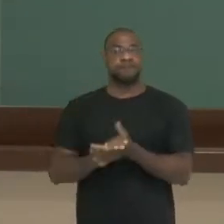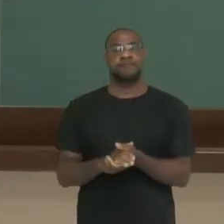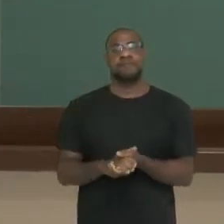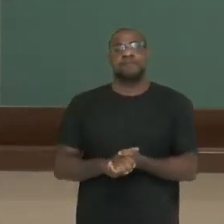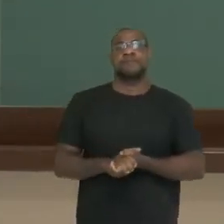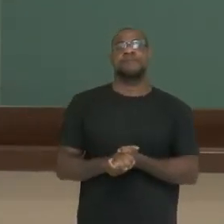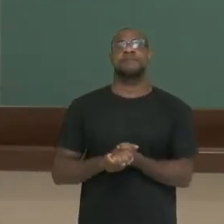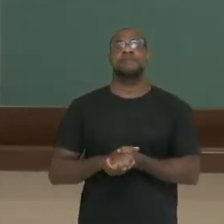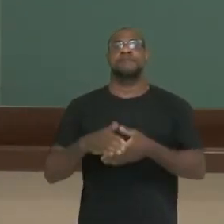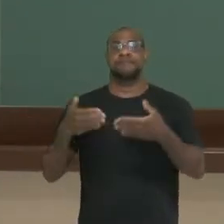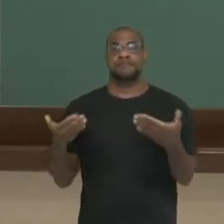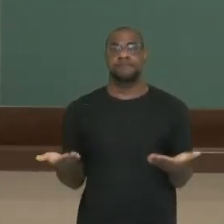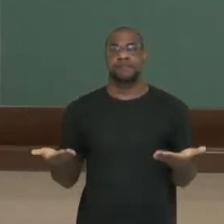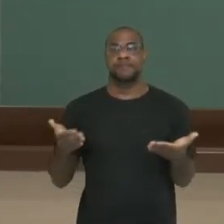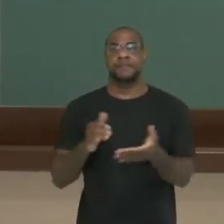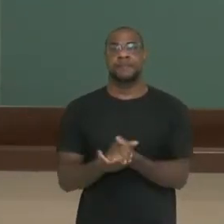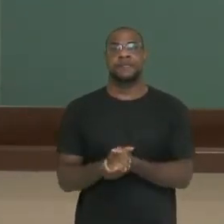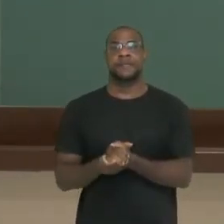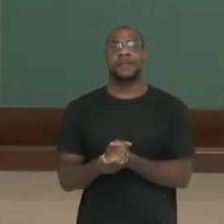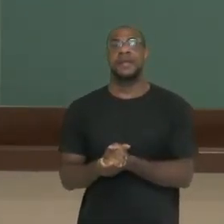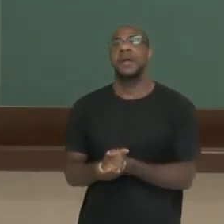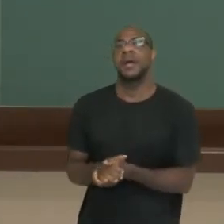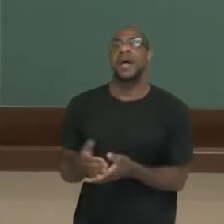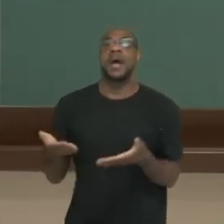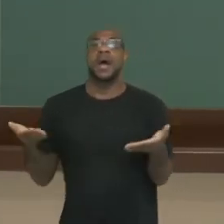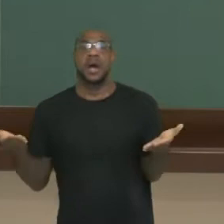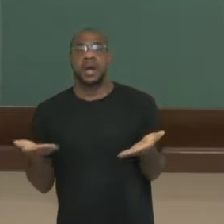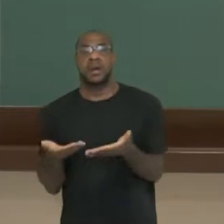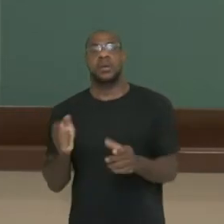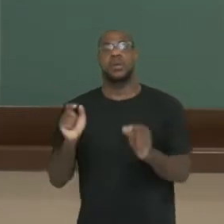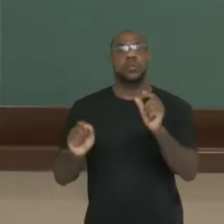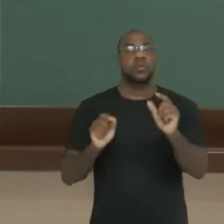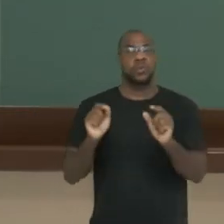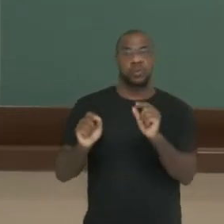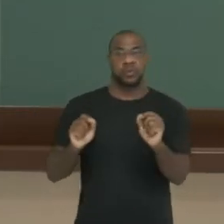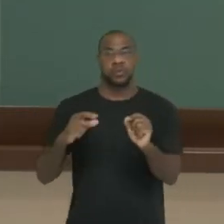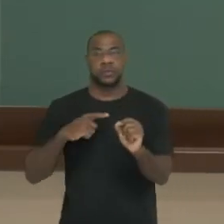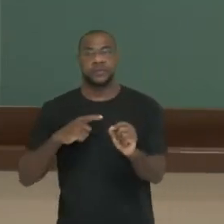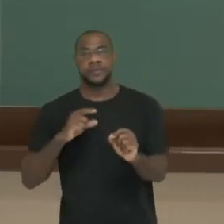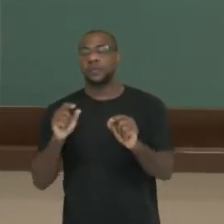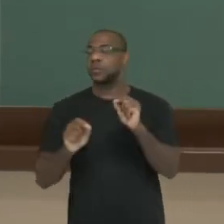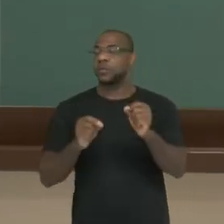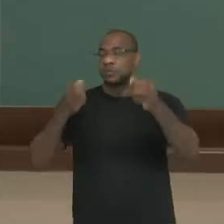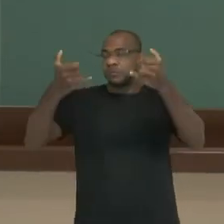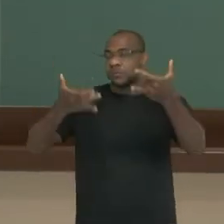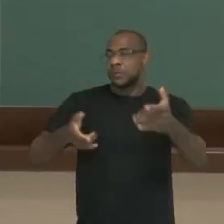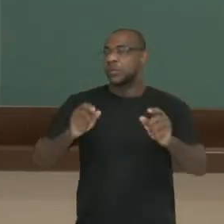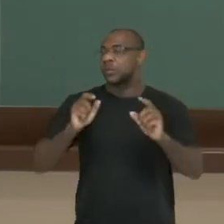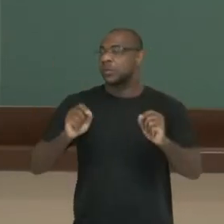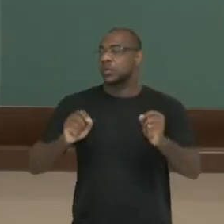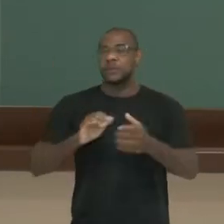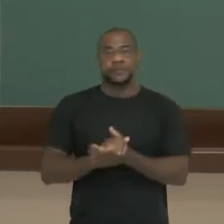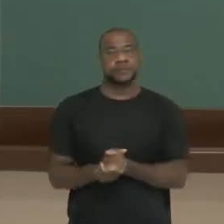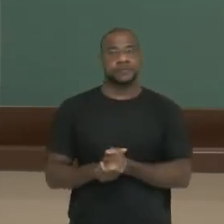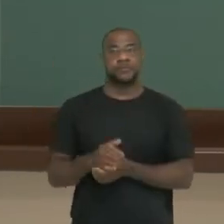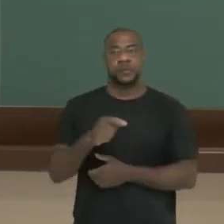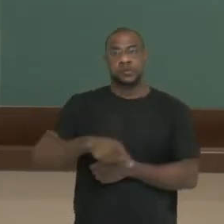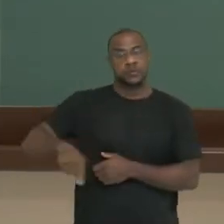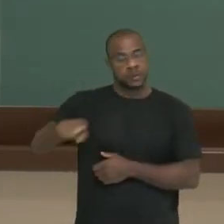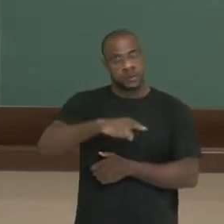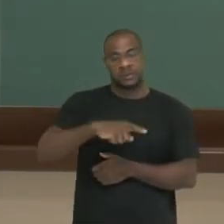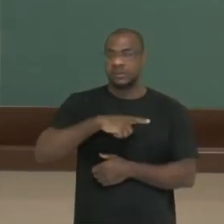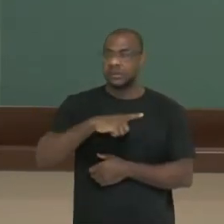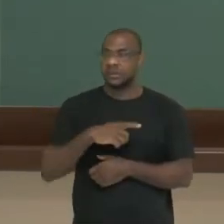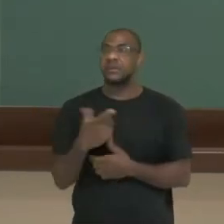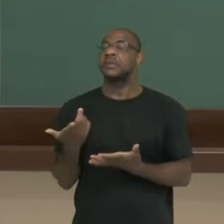minha linguagem verbal oralizada para a linguagem de sinais, para a linguagem de Libras. Parabenizo vocês todos por estarem